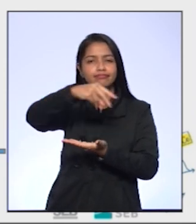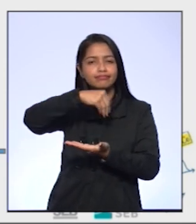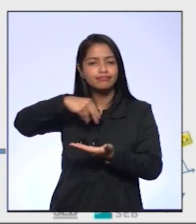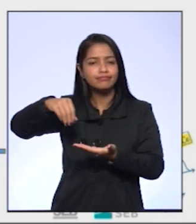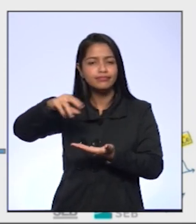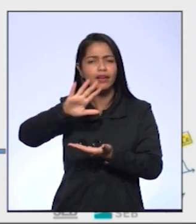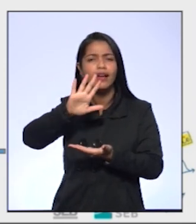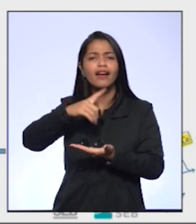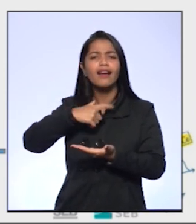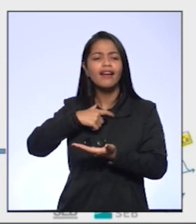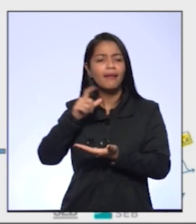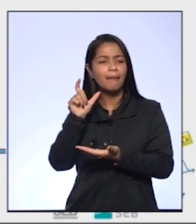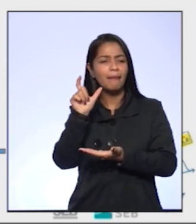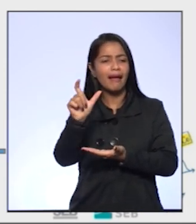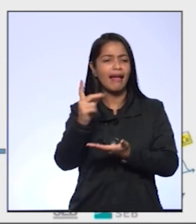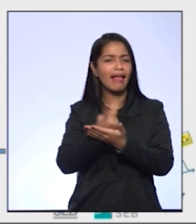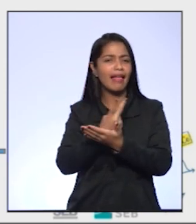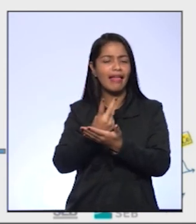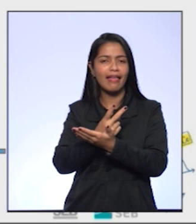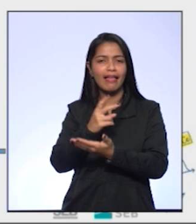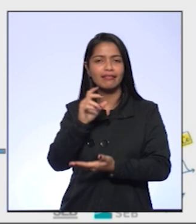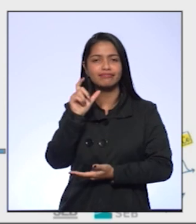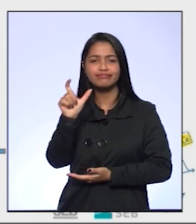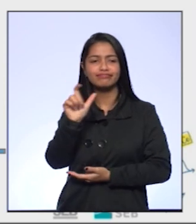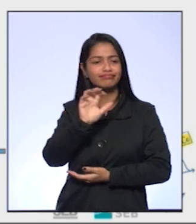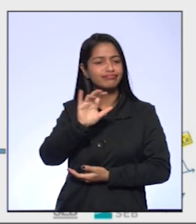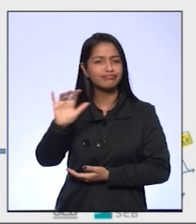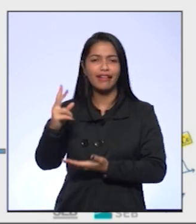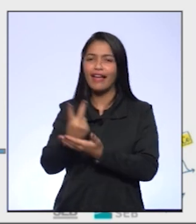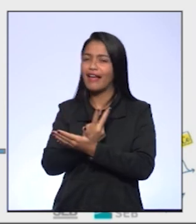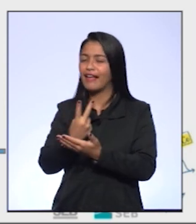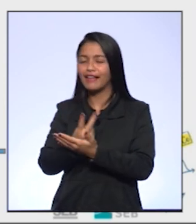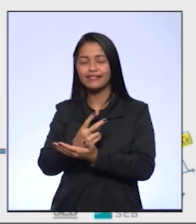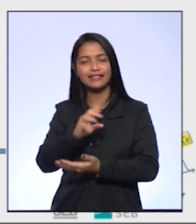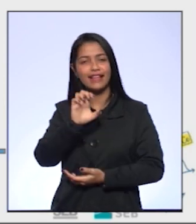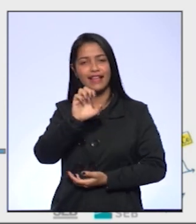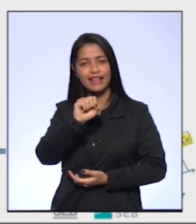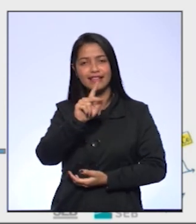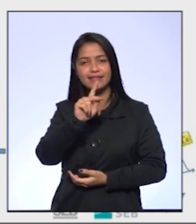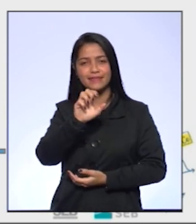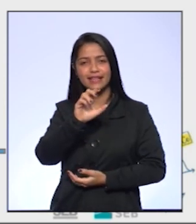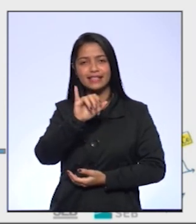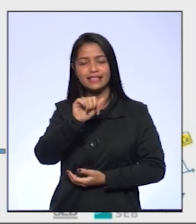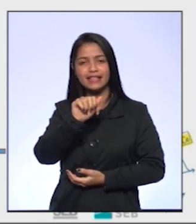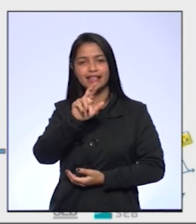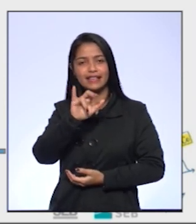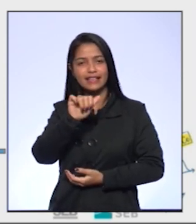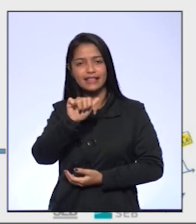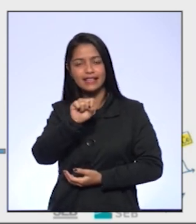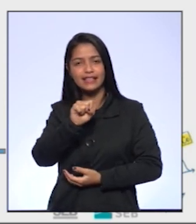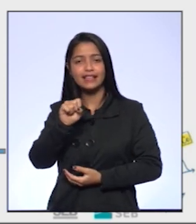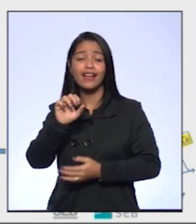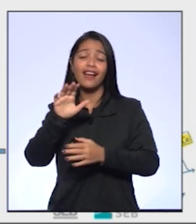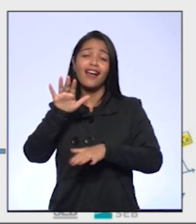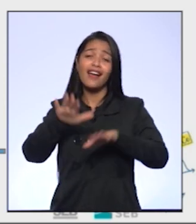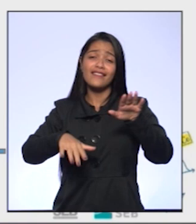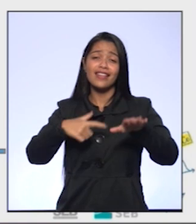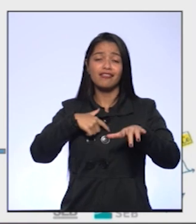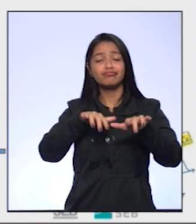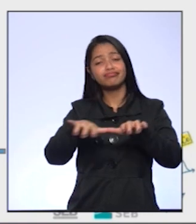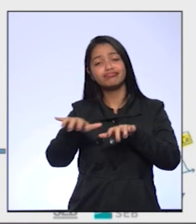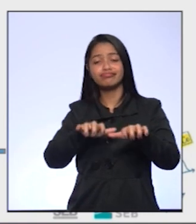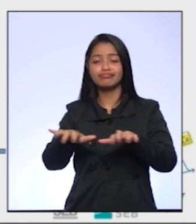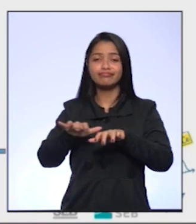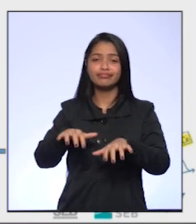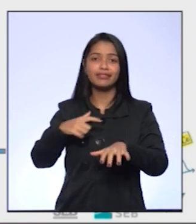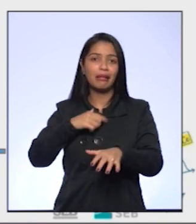errado. Você viu que eu escrevi errado? Eu escrevi especiarias. Não, tá? É especiaria. É que às vezes eu vou fazer slide e sai uma letrinha a mais, uma